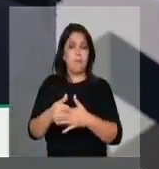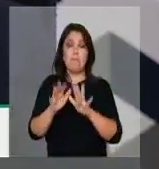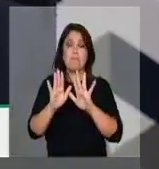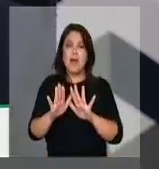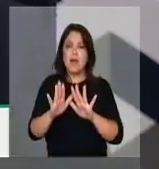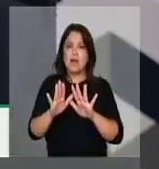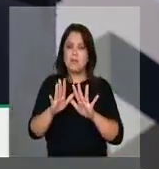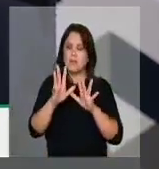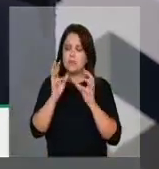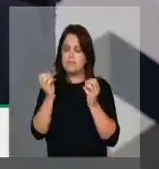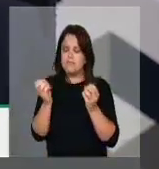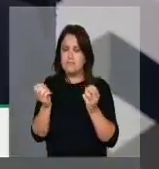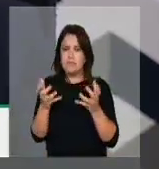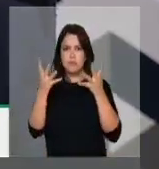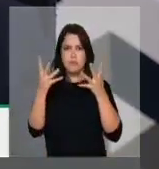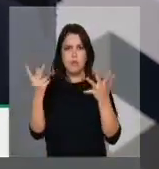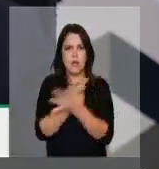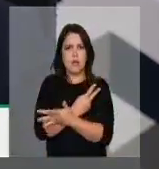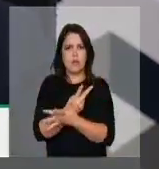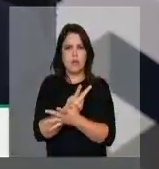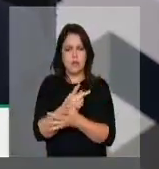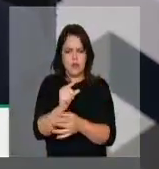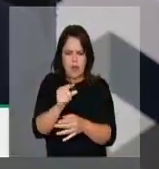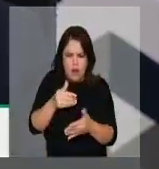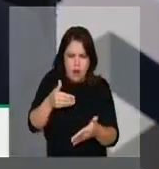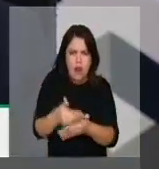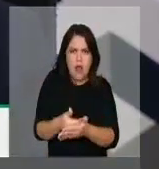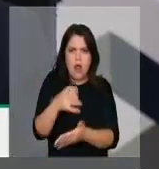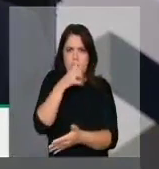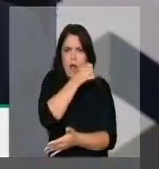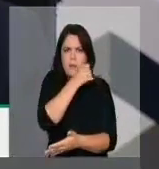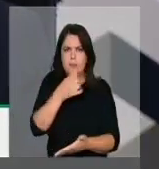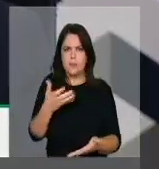algo acontece em que poucas décadas,